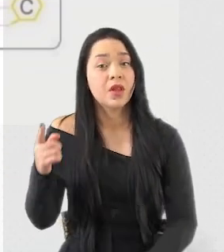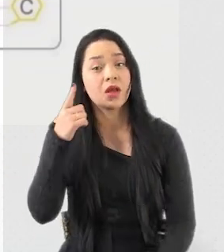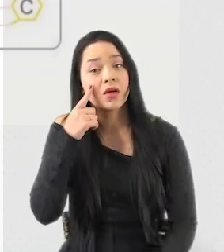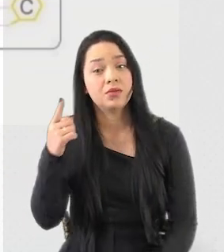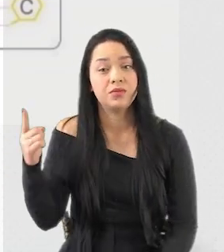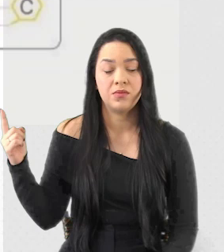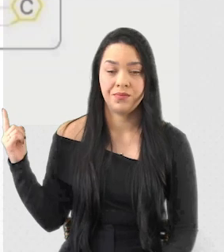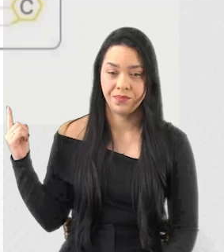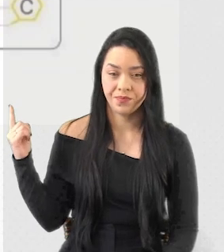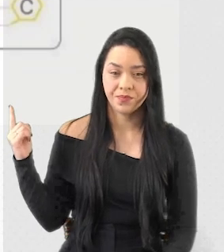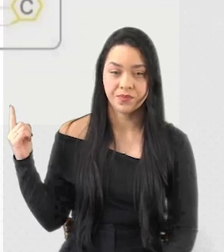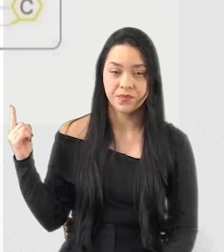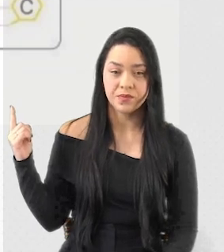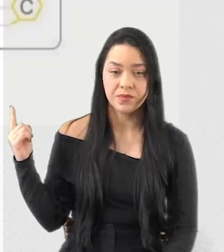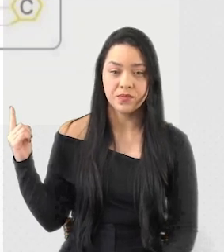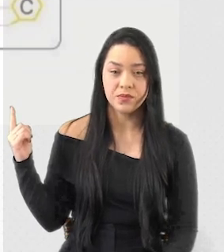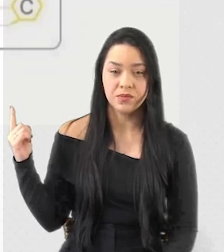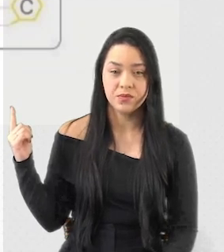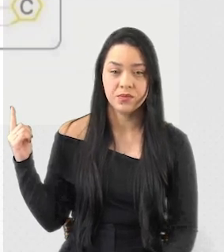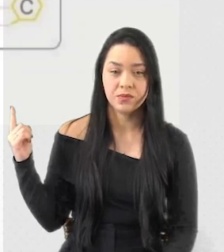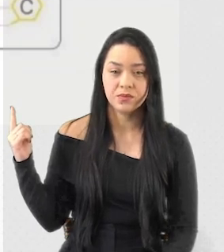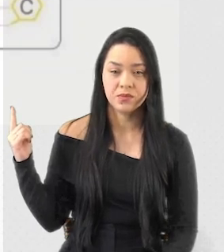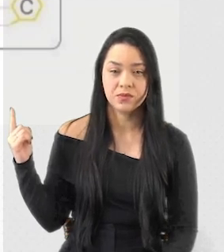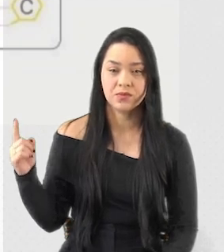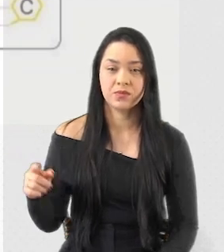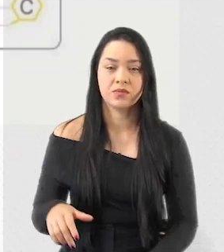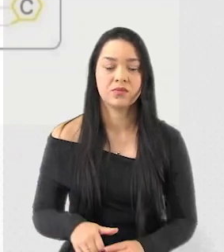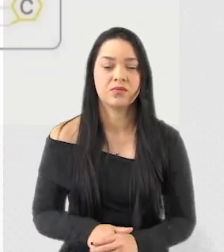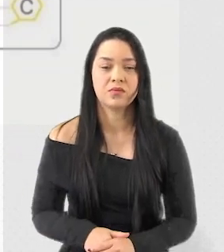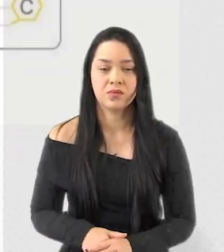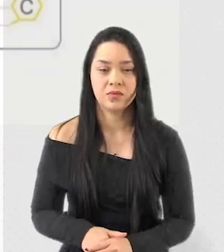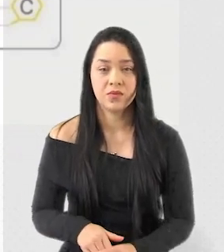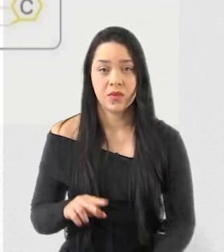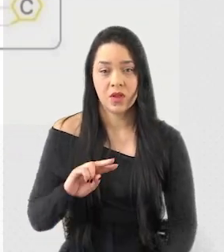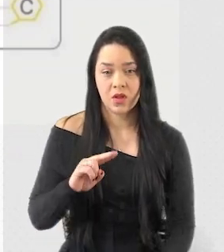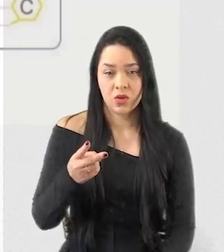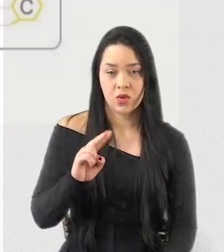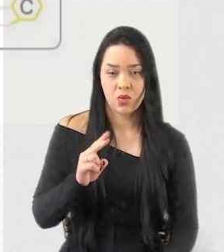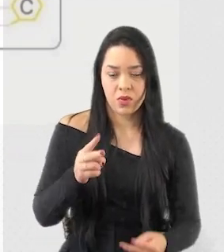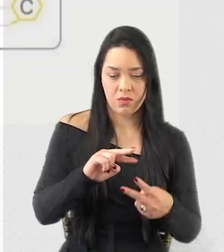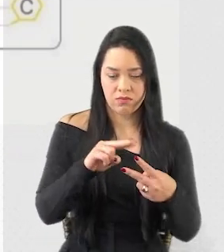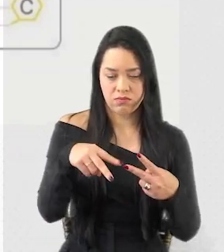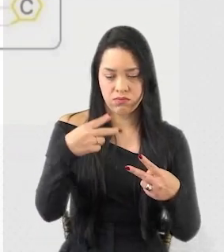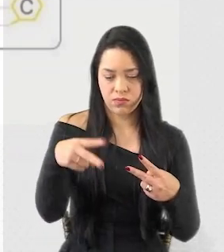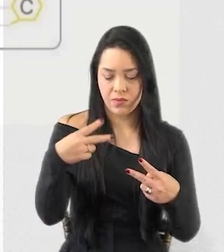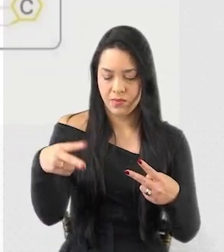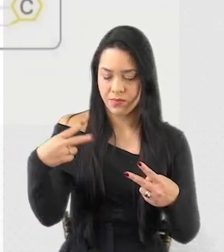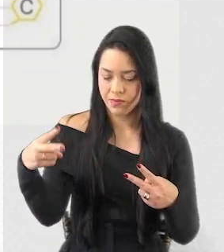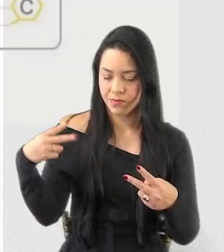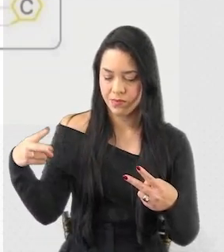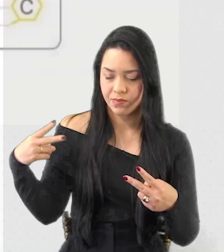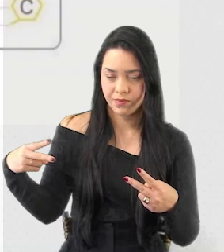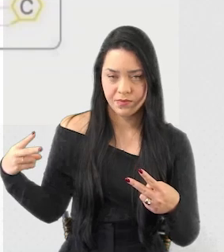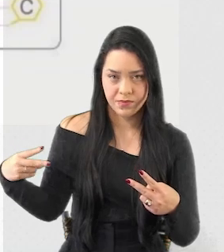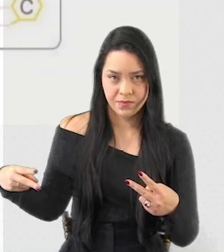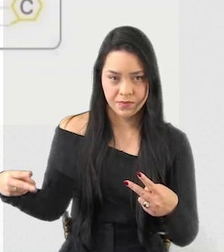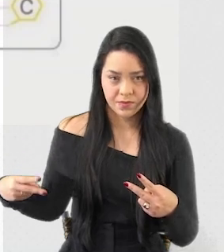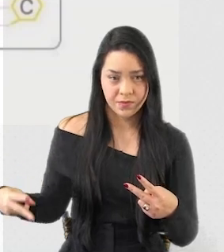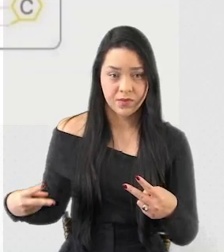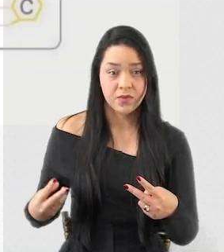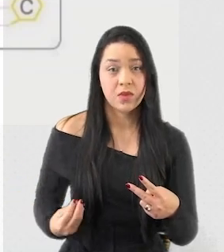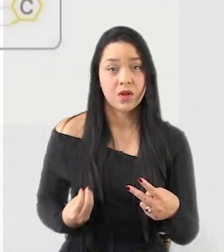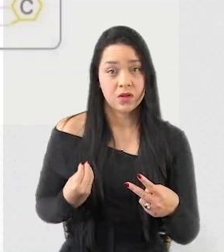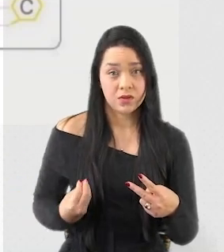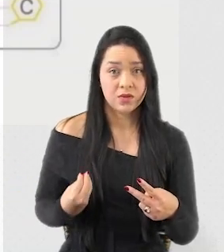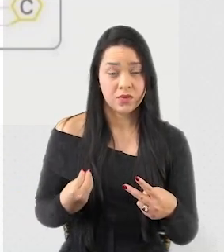ó, nesse formato aqui, ó, em forma de dupla hélice. O DNA da gente, pessoal, dos seres vivos,